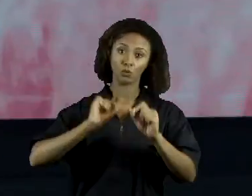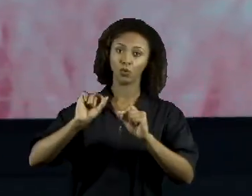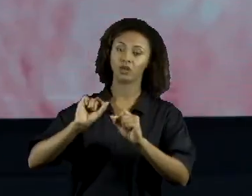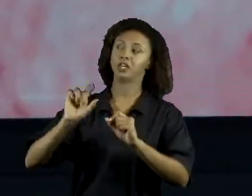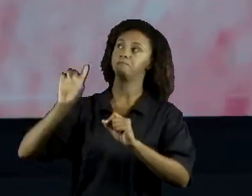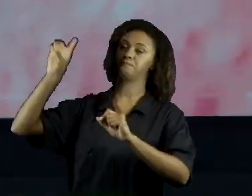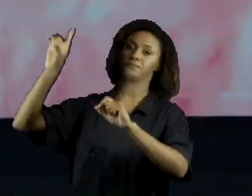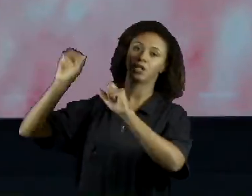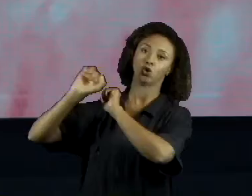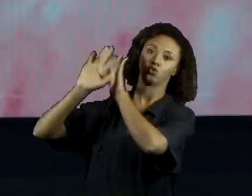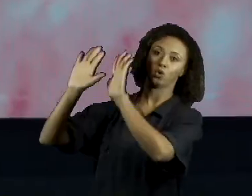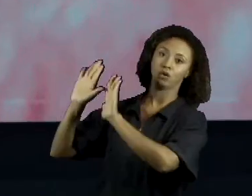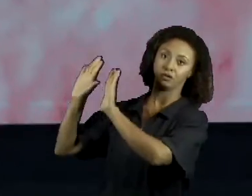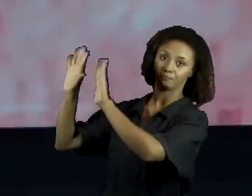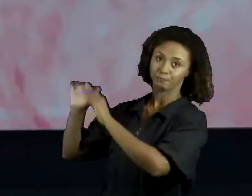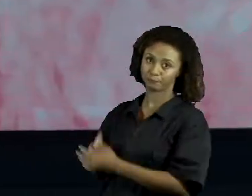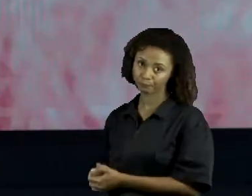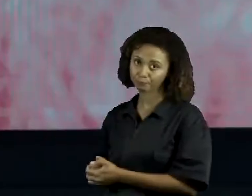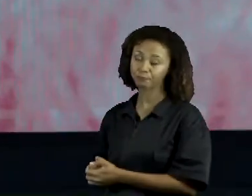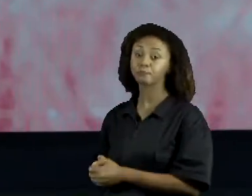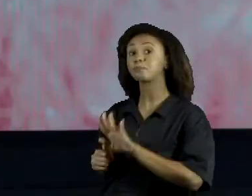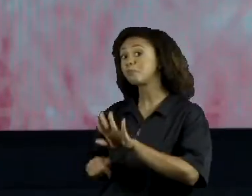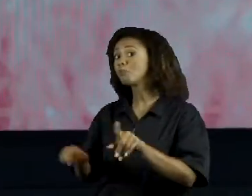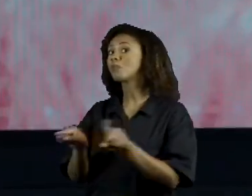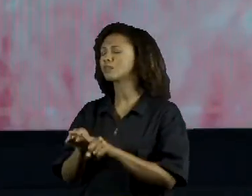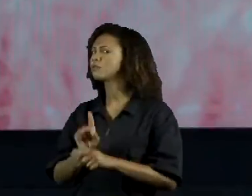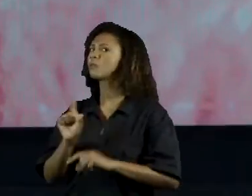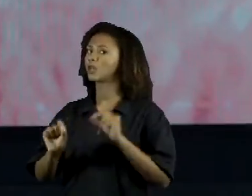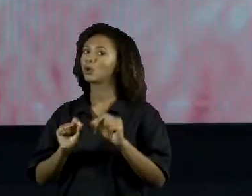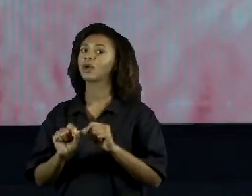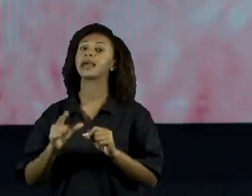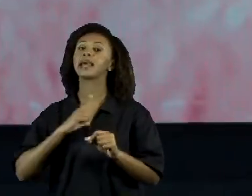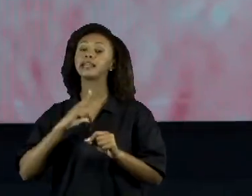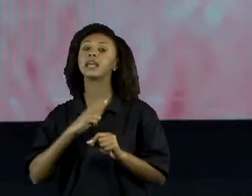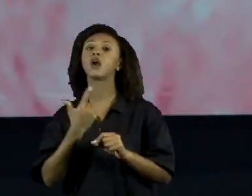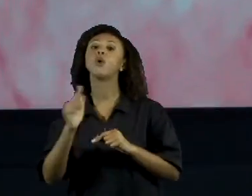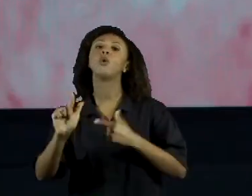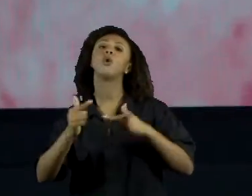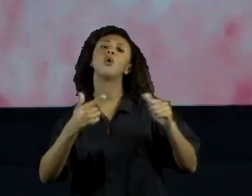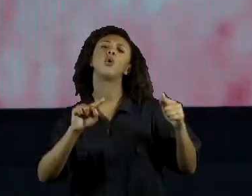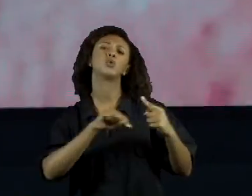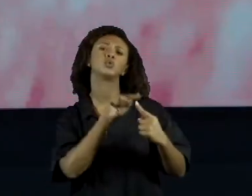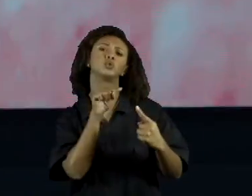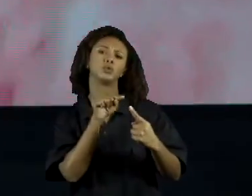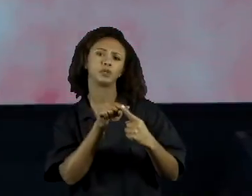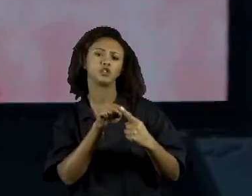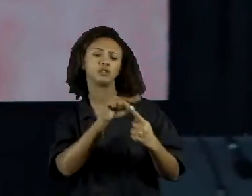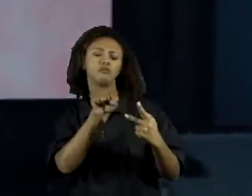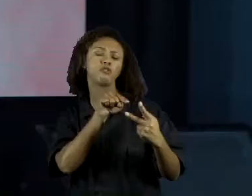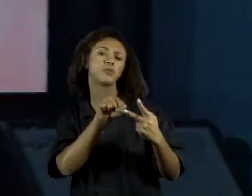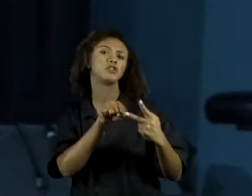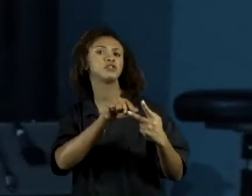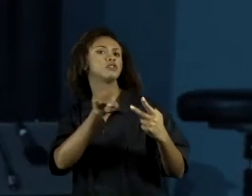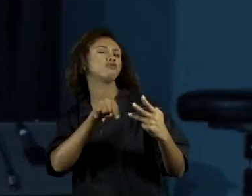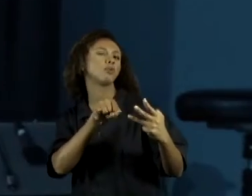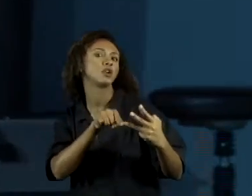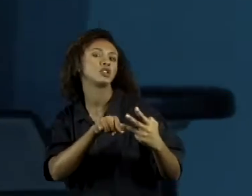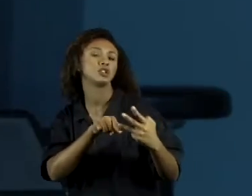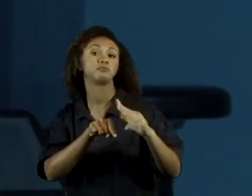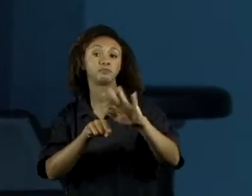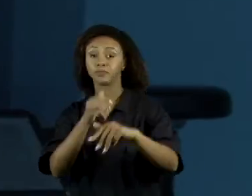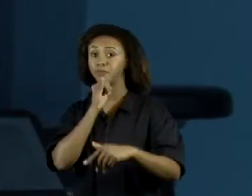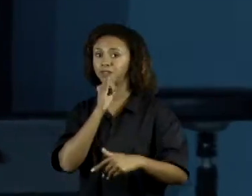nesse grande propósito, Deus ele vai colocando propósitos menores. Por exemplo, alguém que se